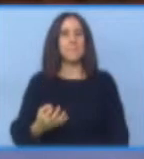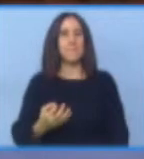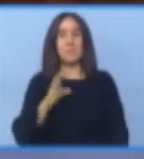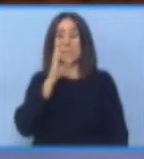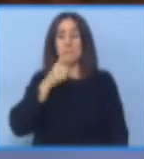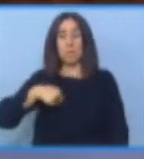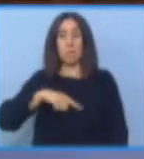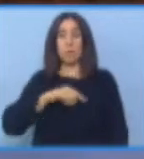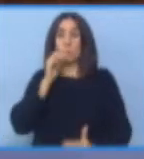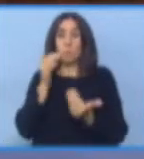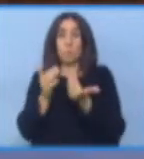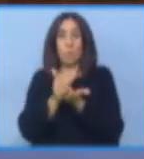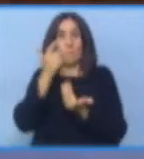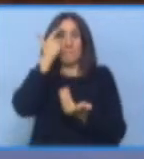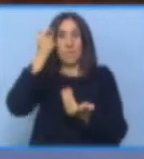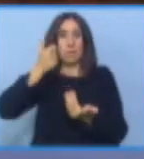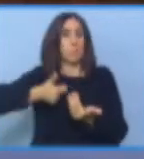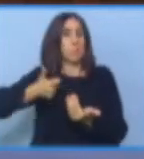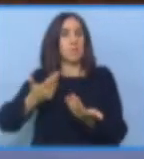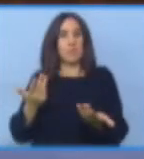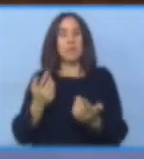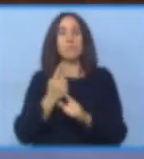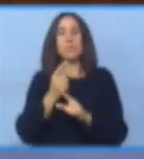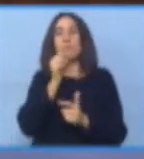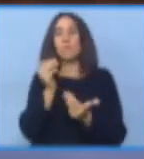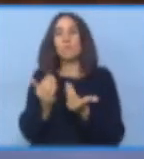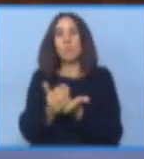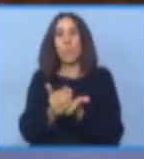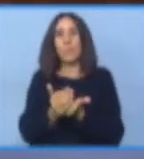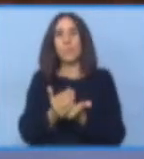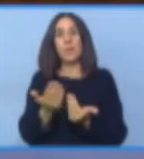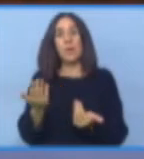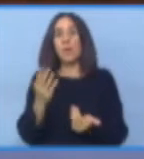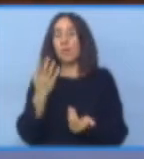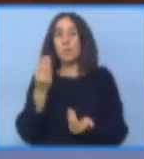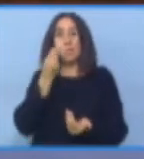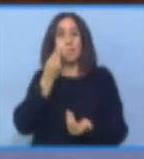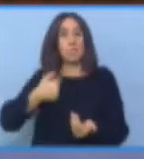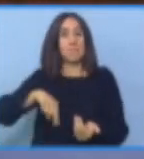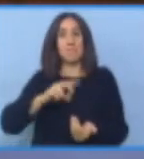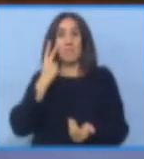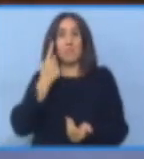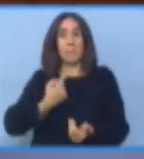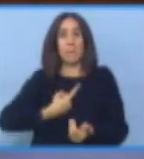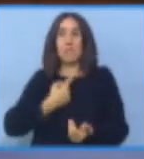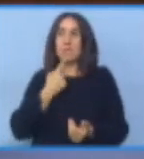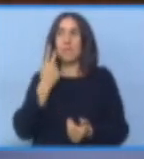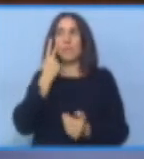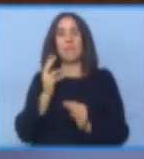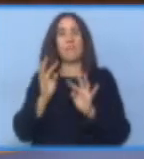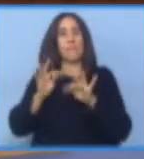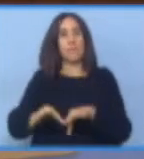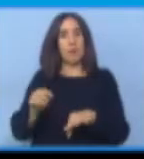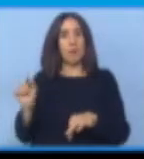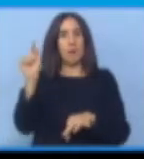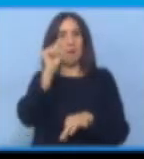a questão da morte é uma questão fundamental, porque a morte é um ponto de passagem obrigatório da nossa vida. Há quem diga que é o fim da nossa vida,